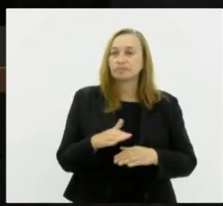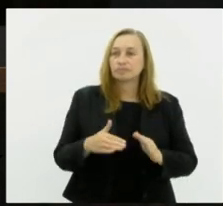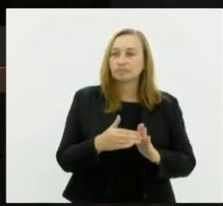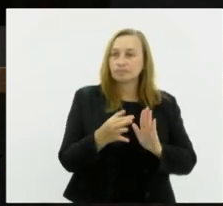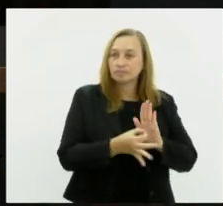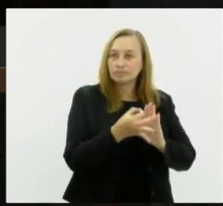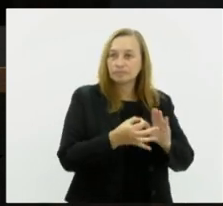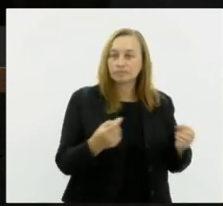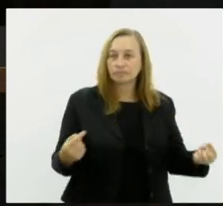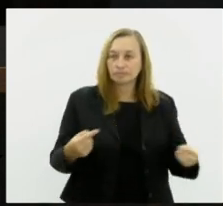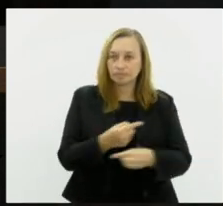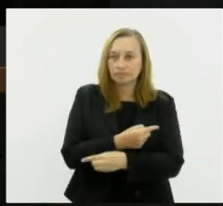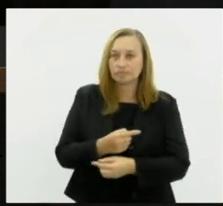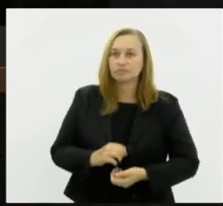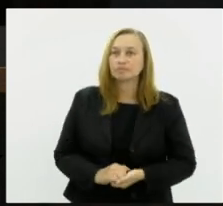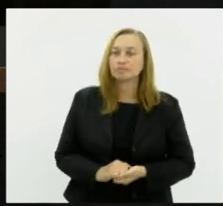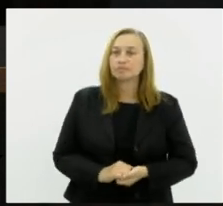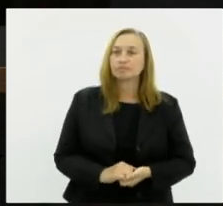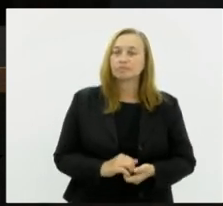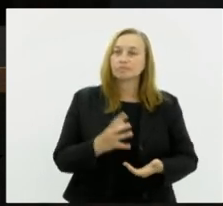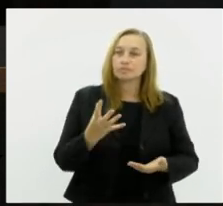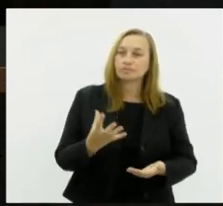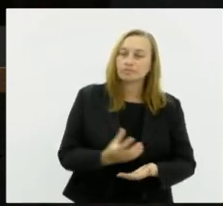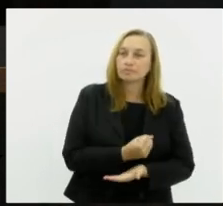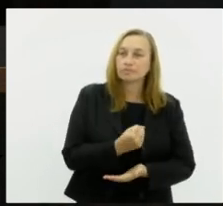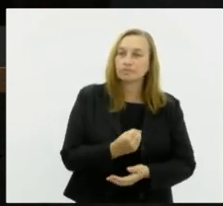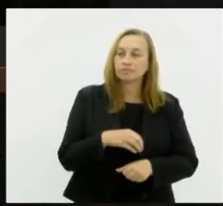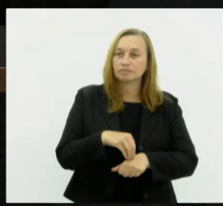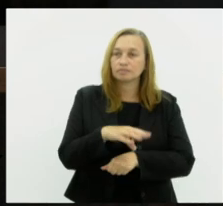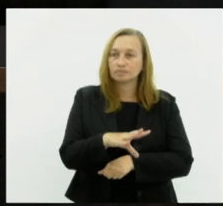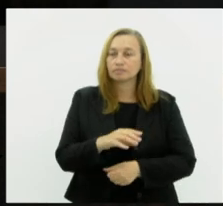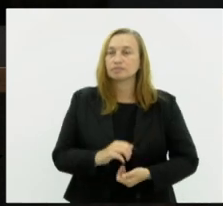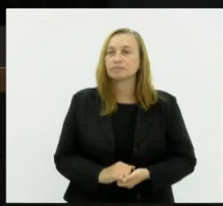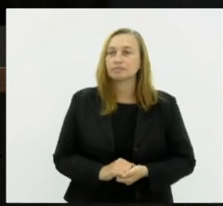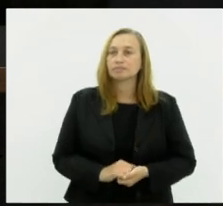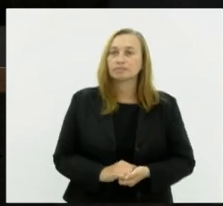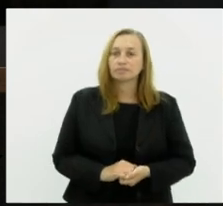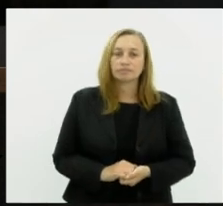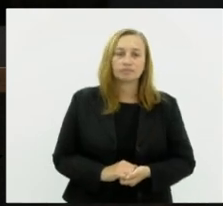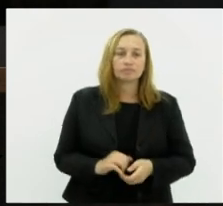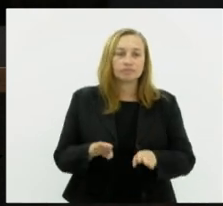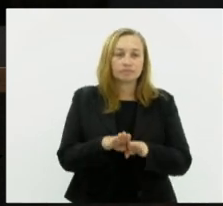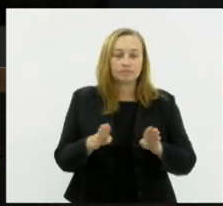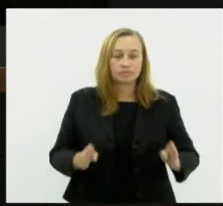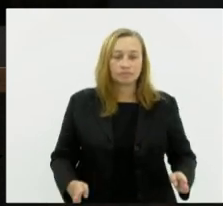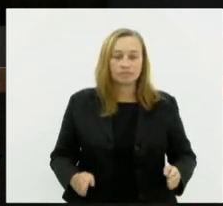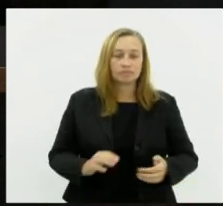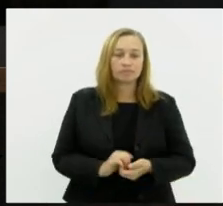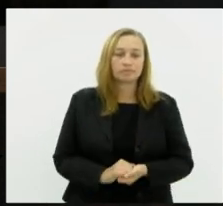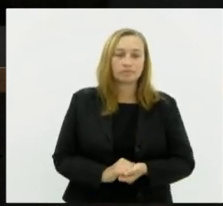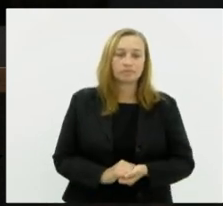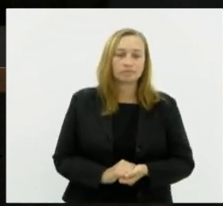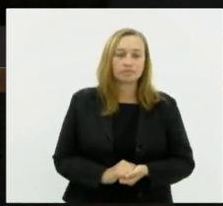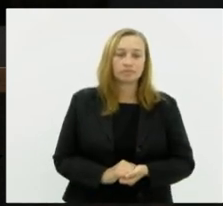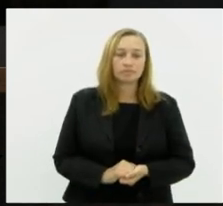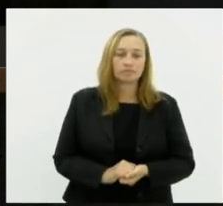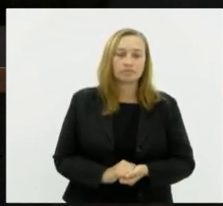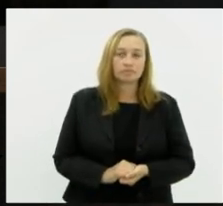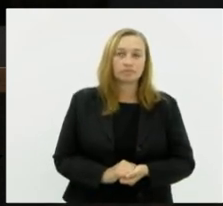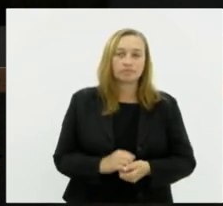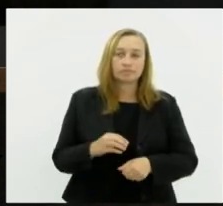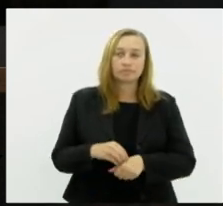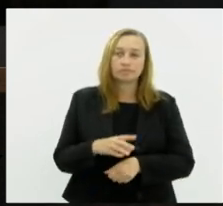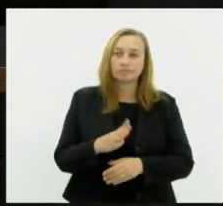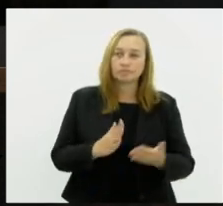pareceres contrários. Salvo os destaques. Há sobre a mesa destaque